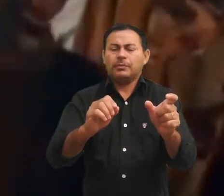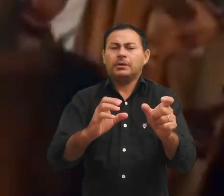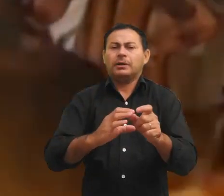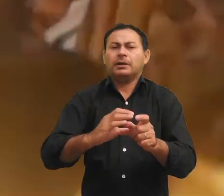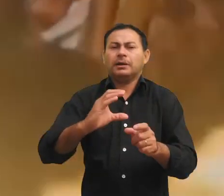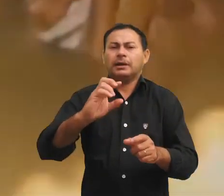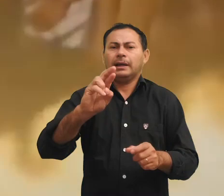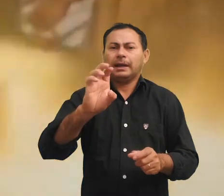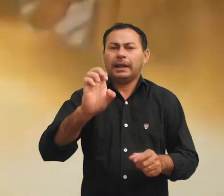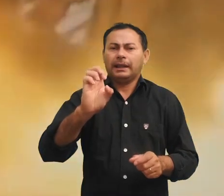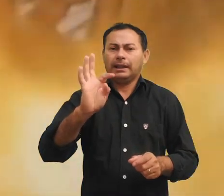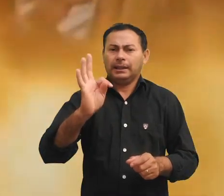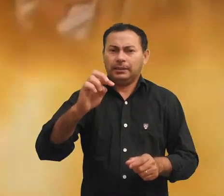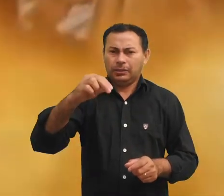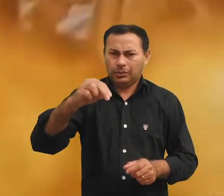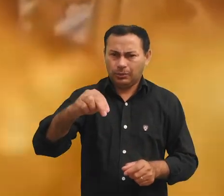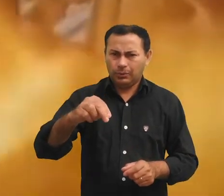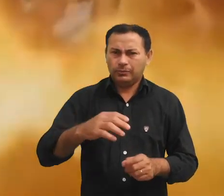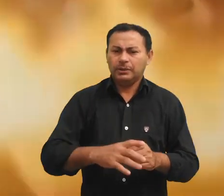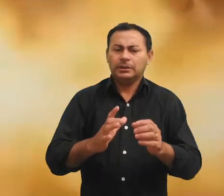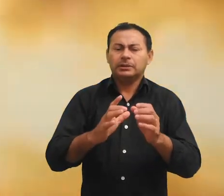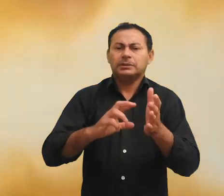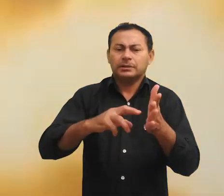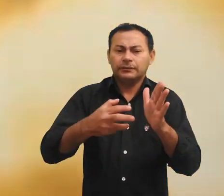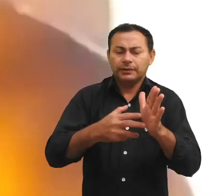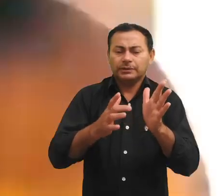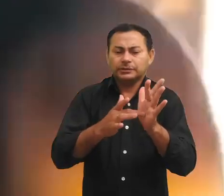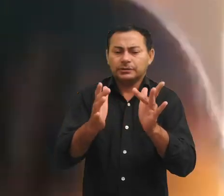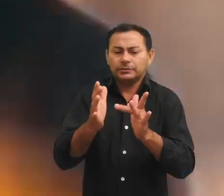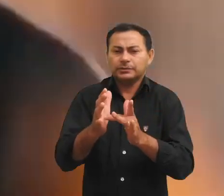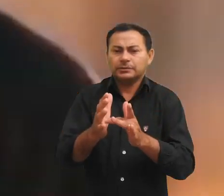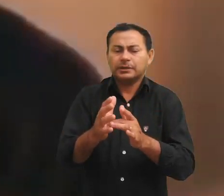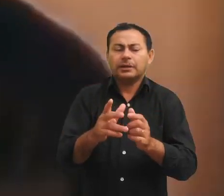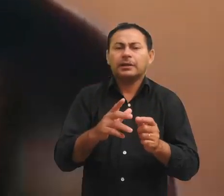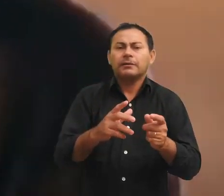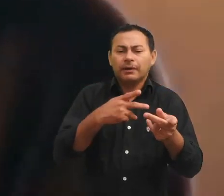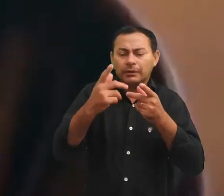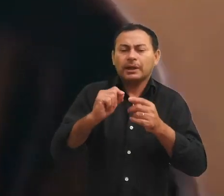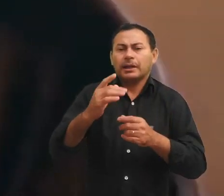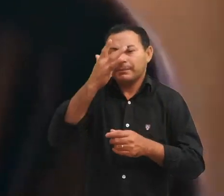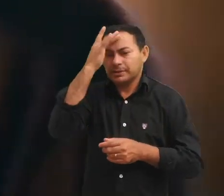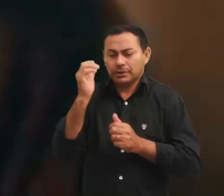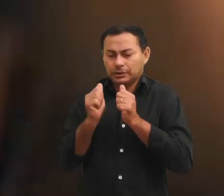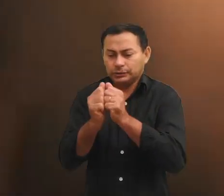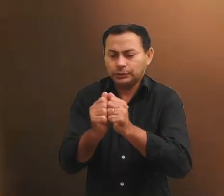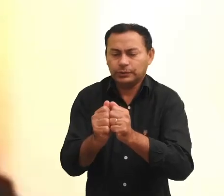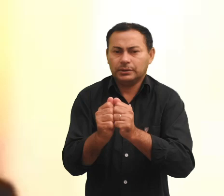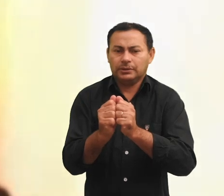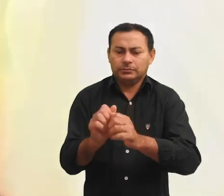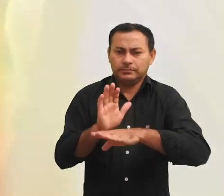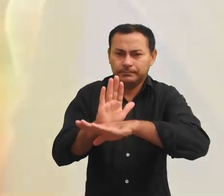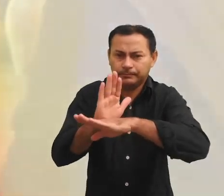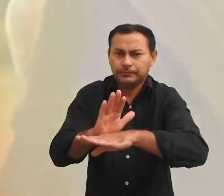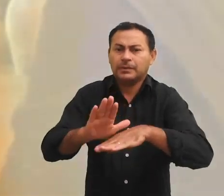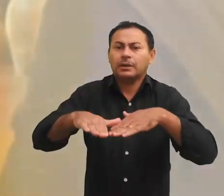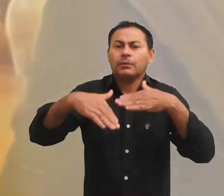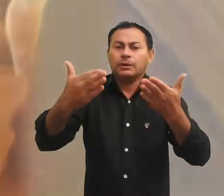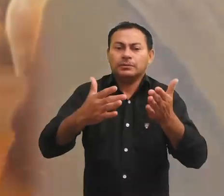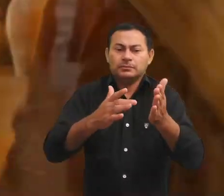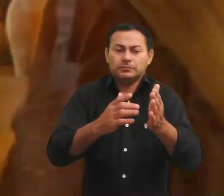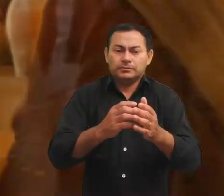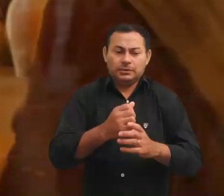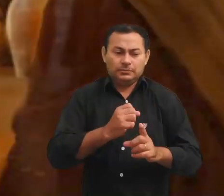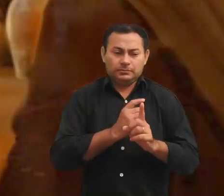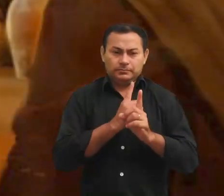grego usada foi paracleto, que significa aquela pessoa que fica do nosso lado, nos ajudando. Quando